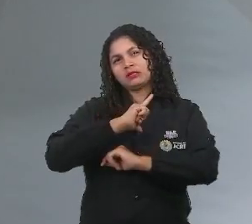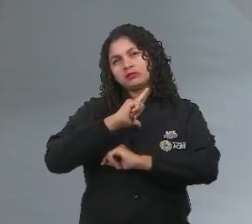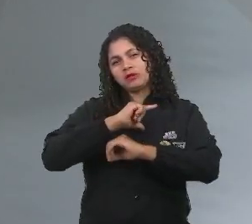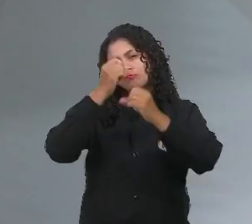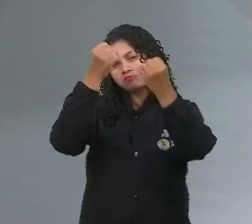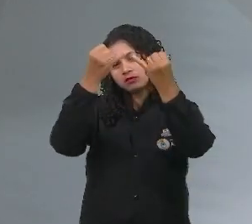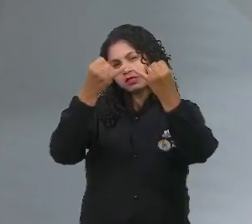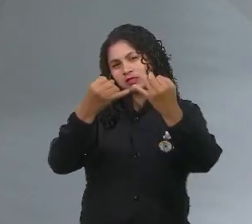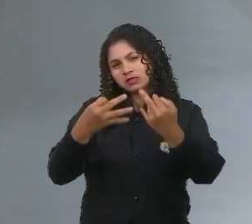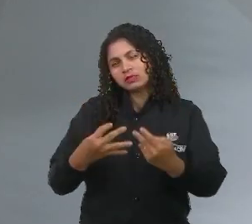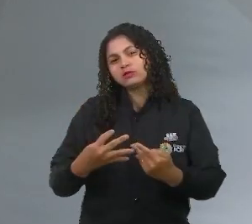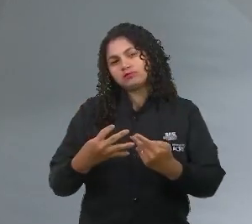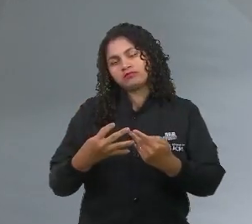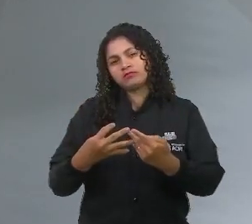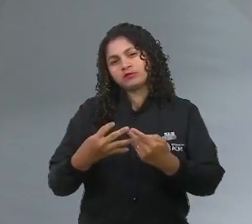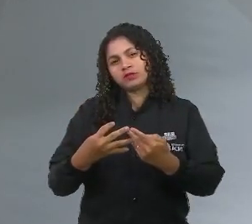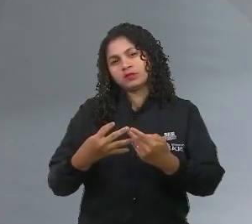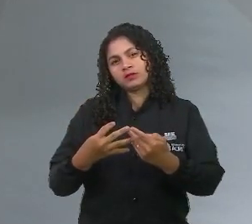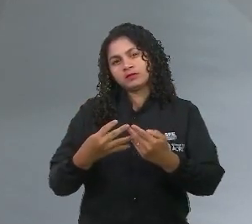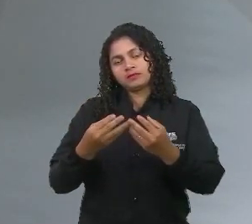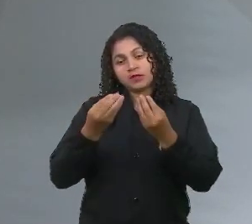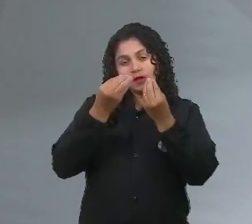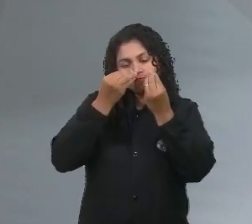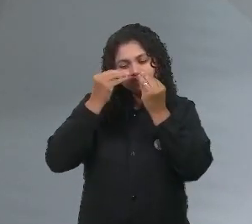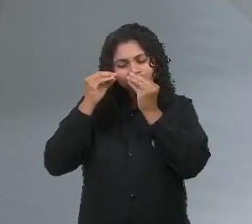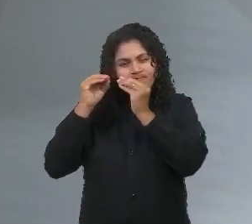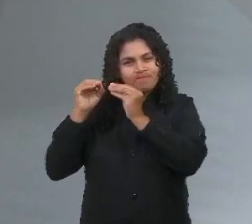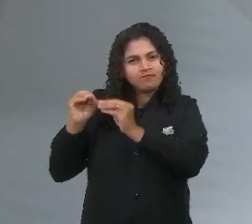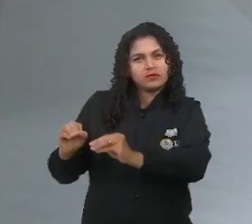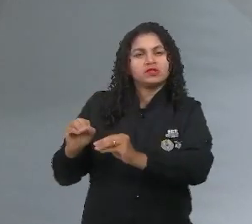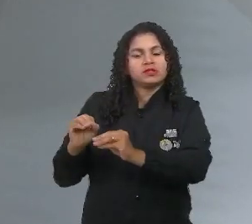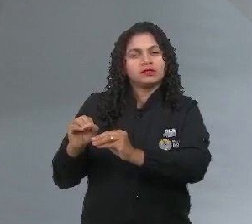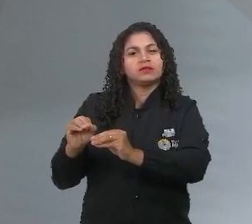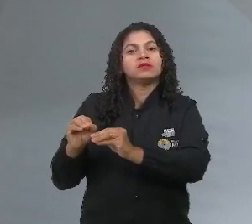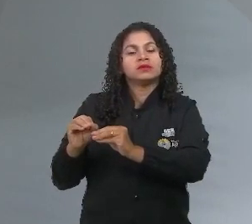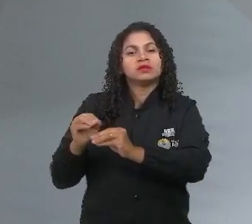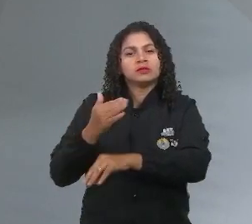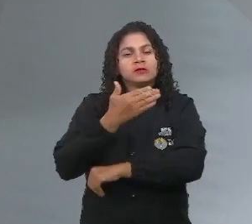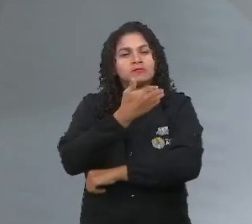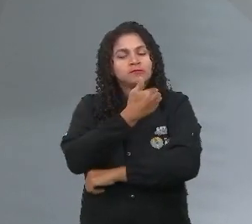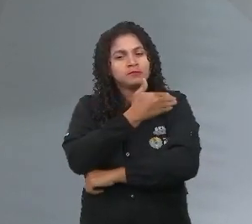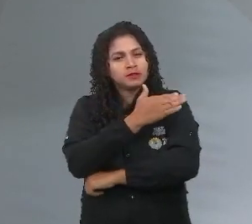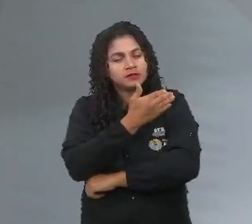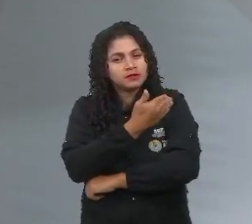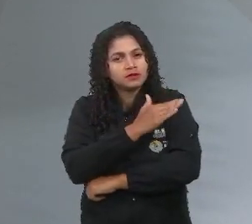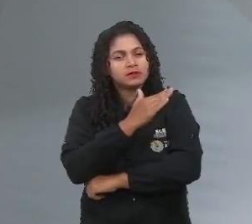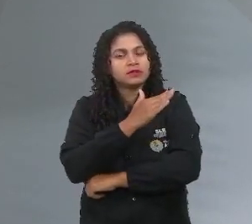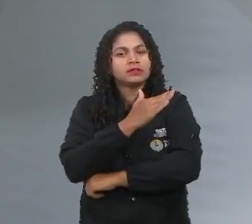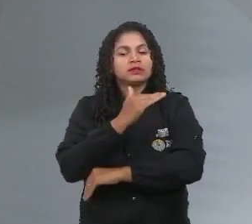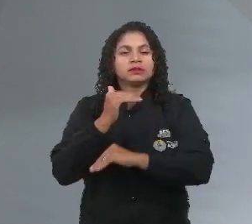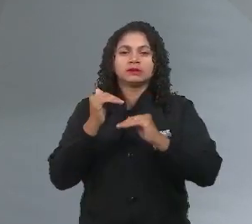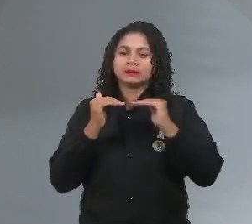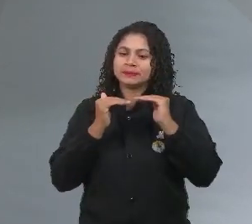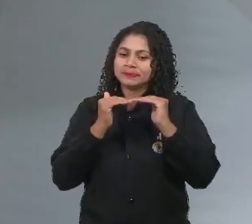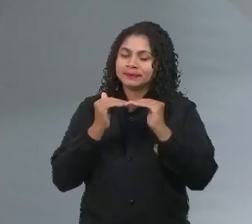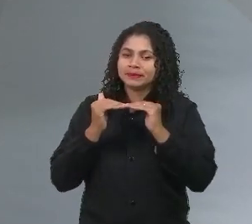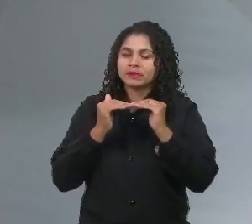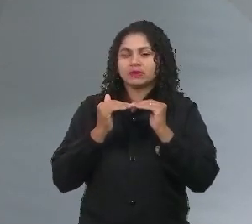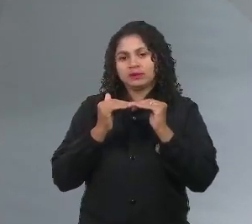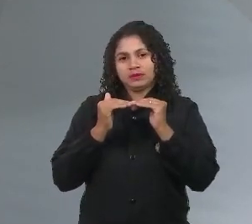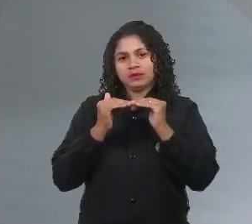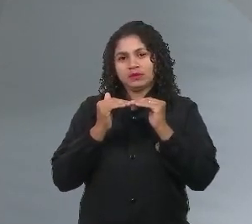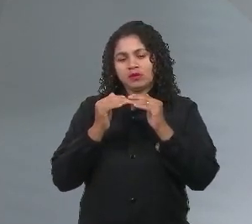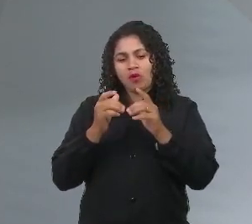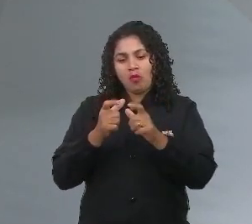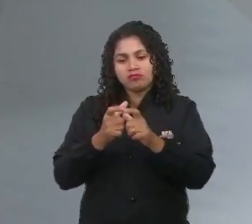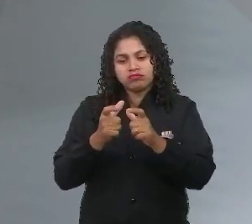uma discriminação adequada e que, infelizmente, parcela considerável da população não